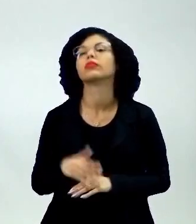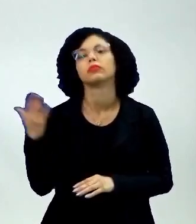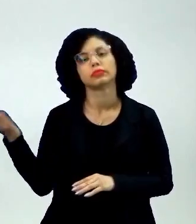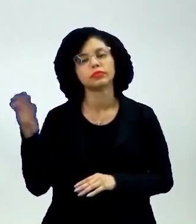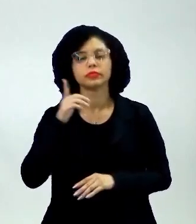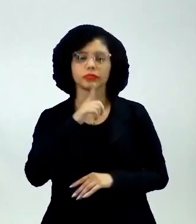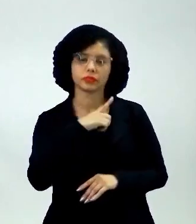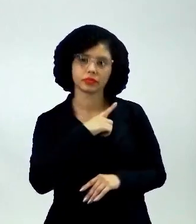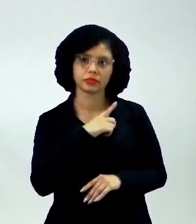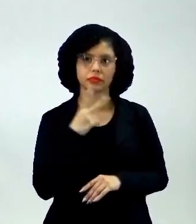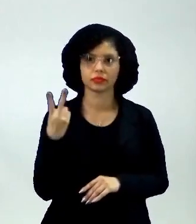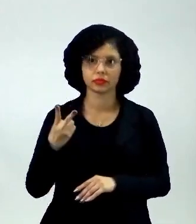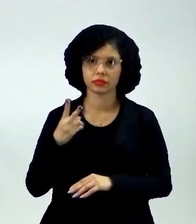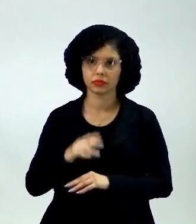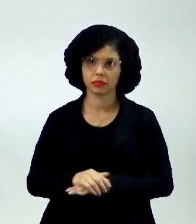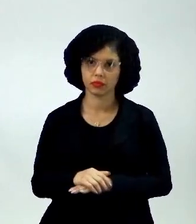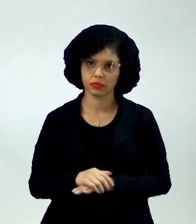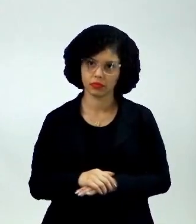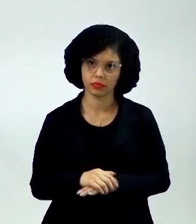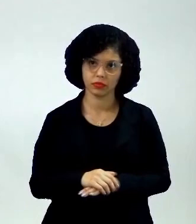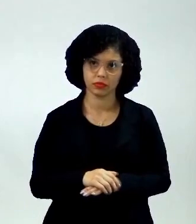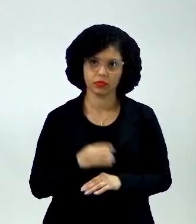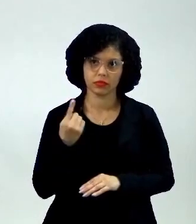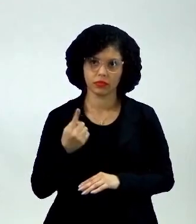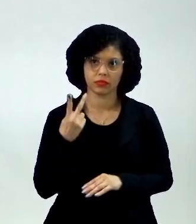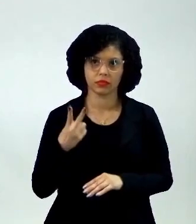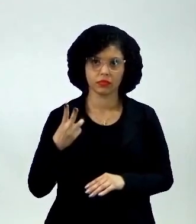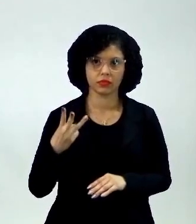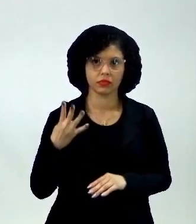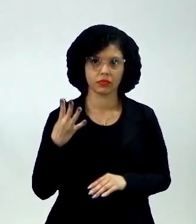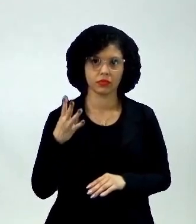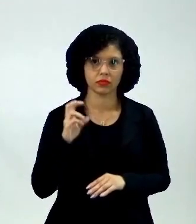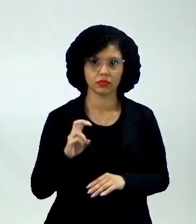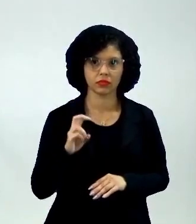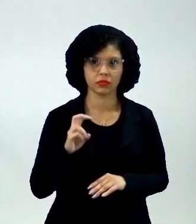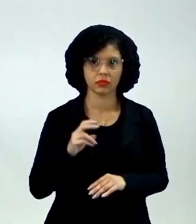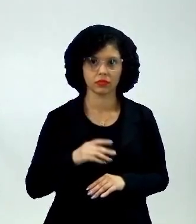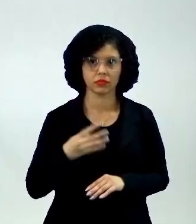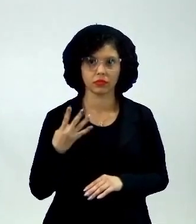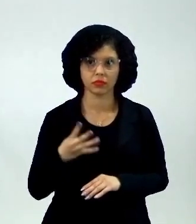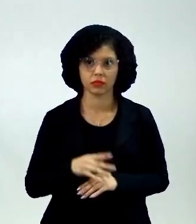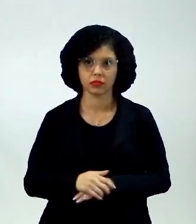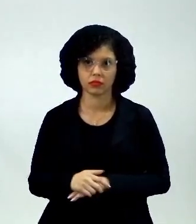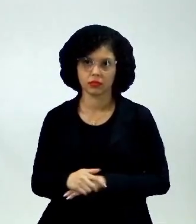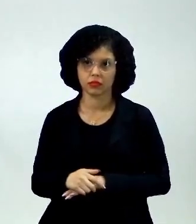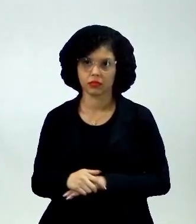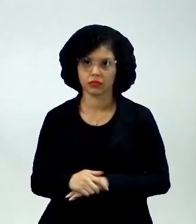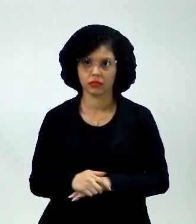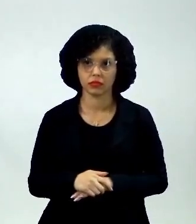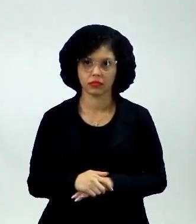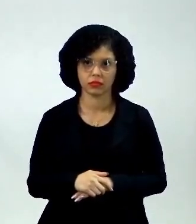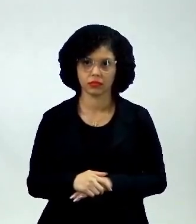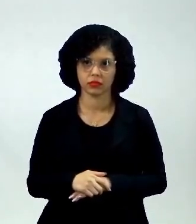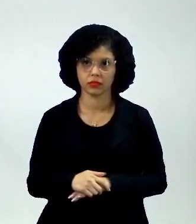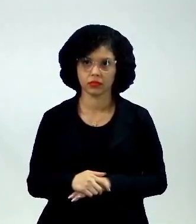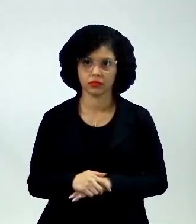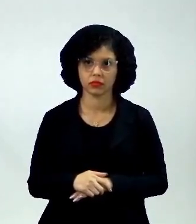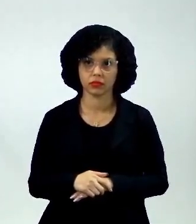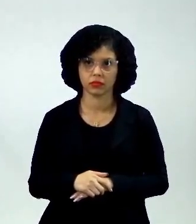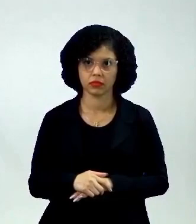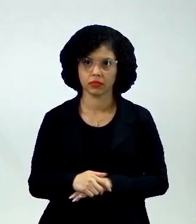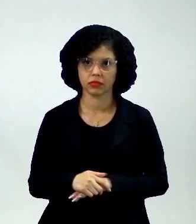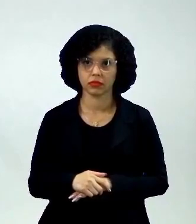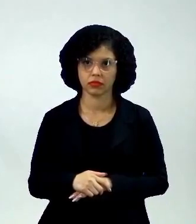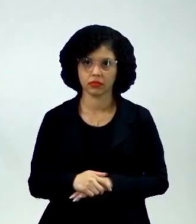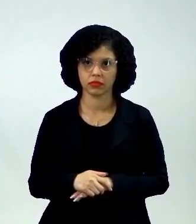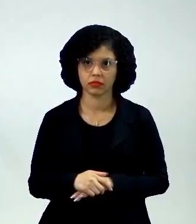Aqui eu tenho 2, 2, e aqui eu vou ter 1, 2, 3, 4, 5, 6, tá faltando,